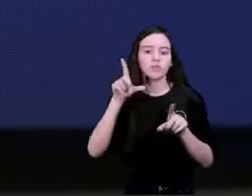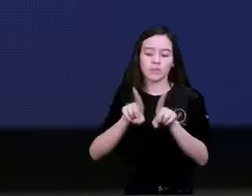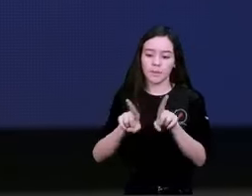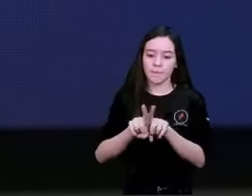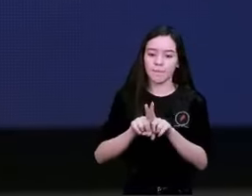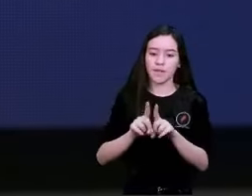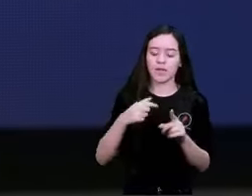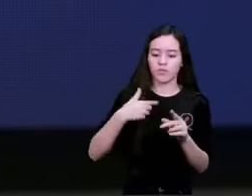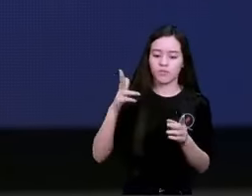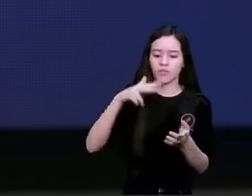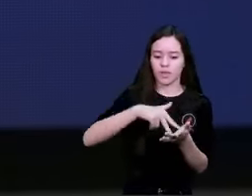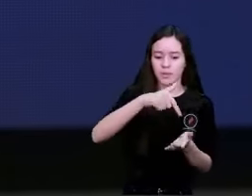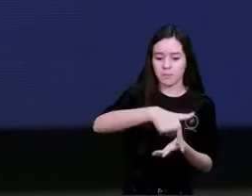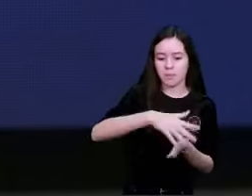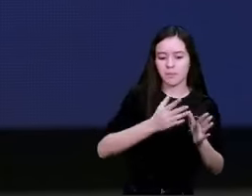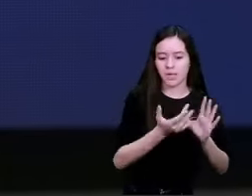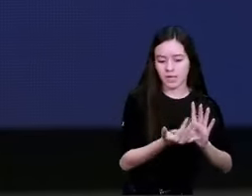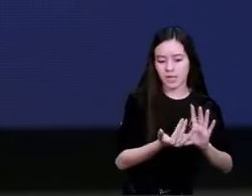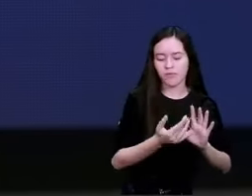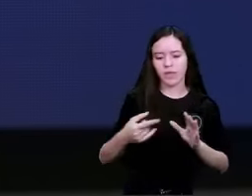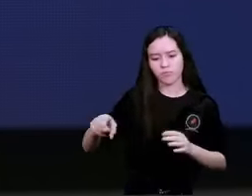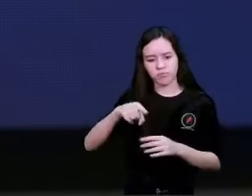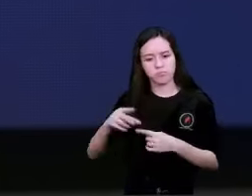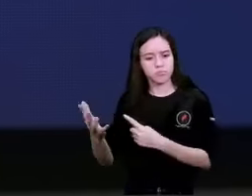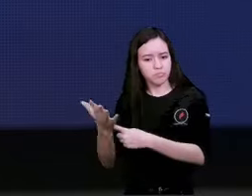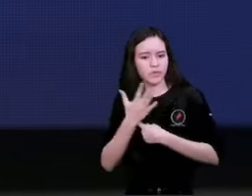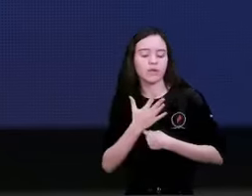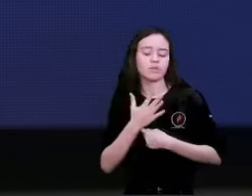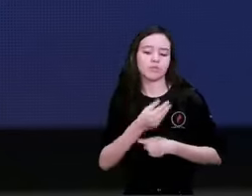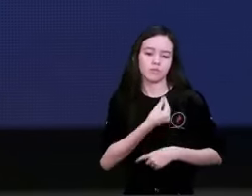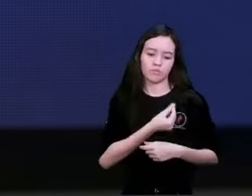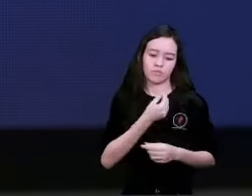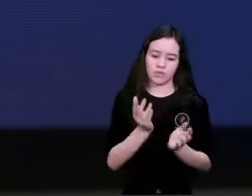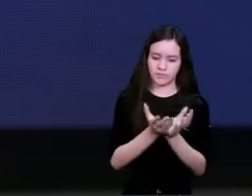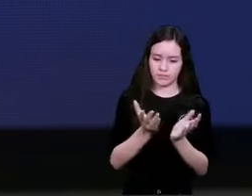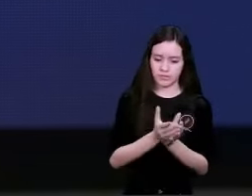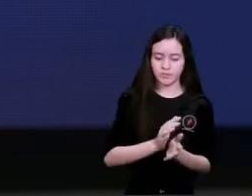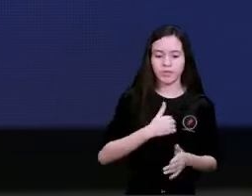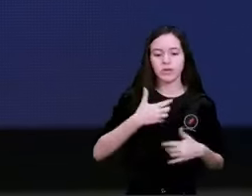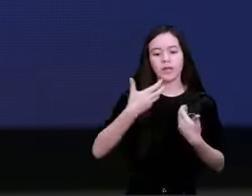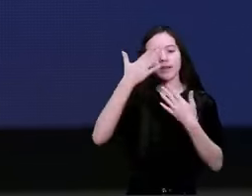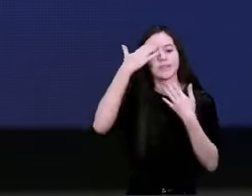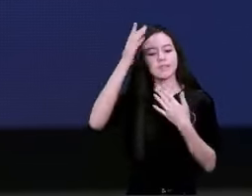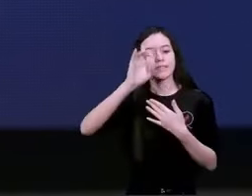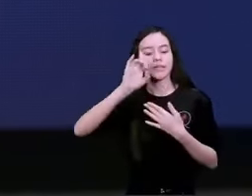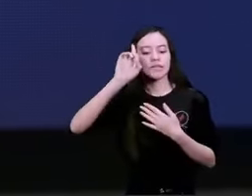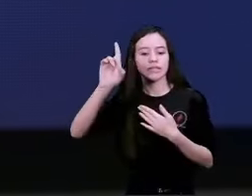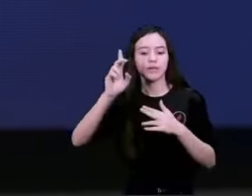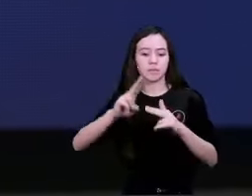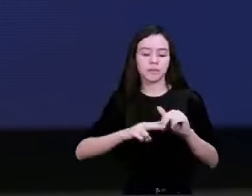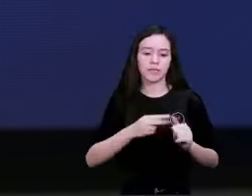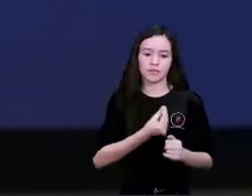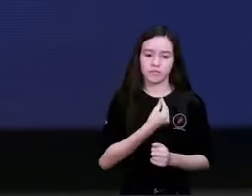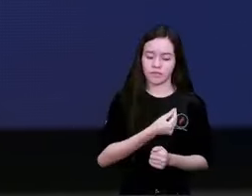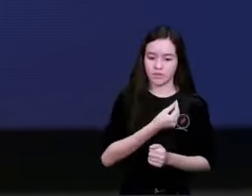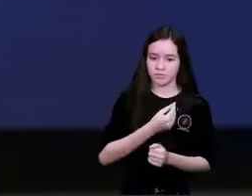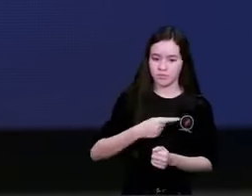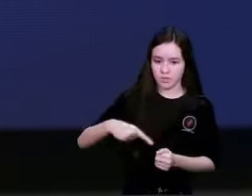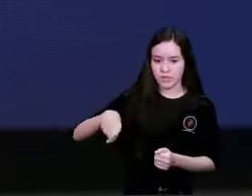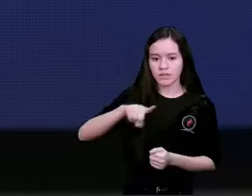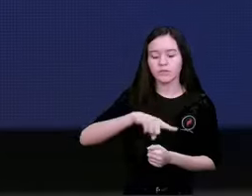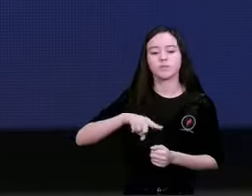que eu vim para a DEVEC, tem me auxiliado aí nessa caminhada. Eu quero ser grato a Deus pela vida deles,